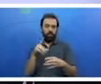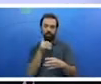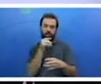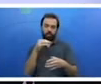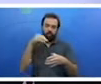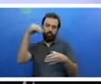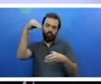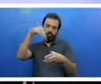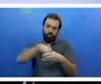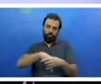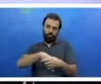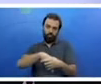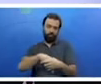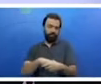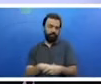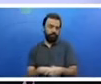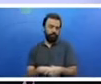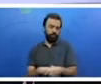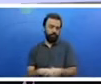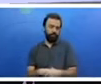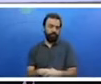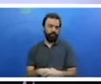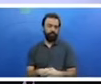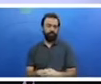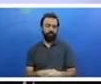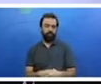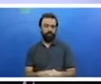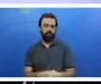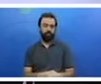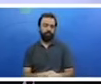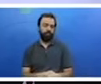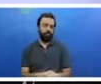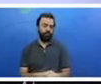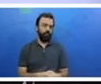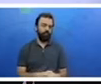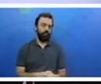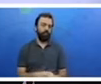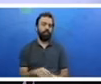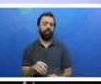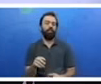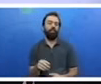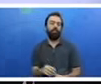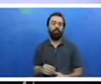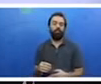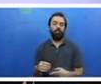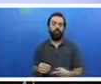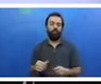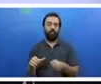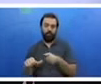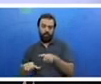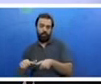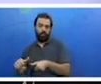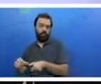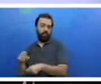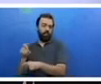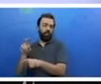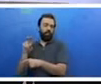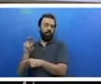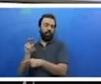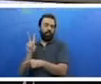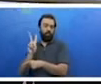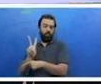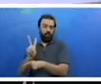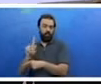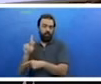aqui, a carga positiva, porque ele liberou o elétron. E esse que está recebendo a quantidade de elétrons,